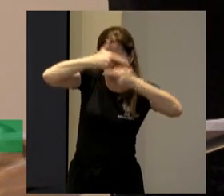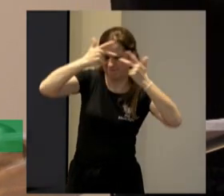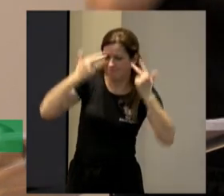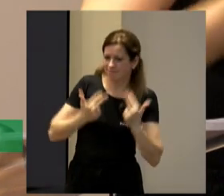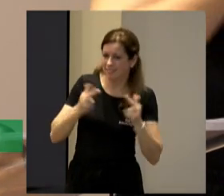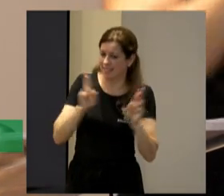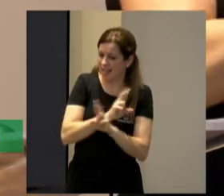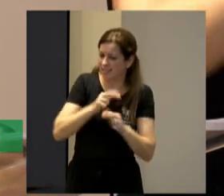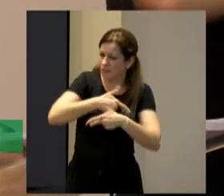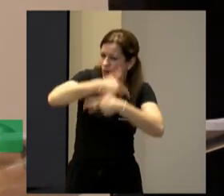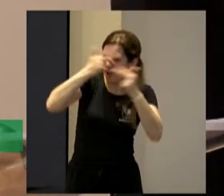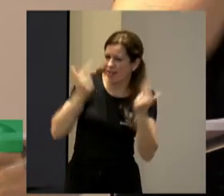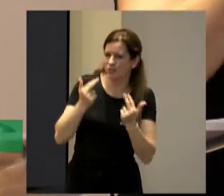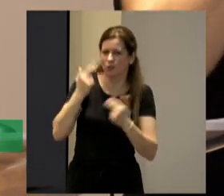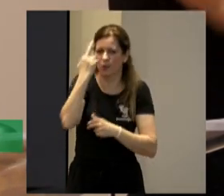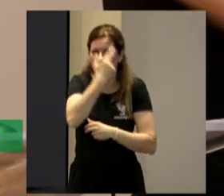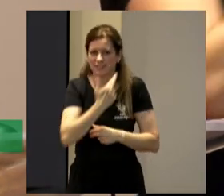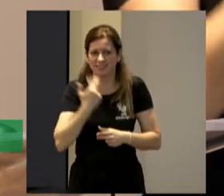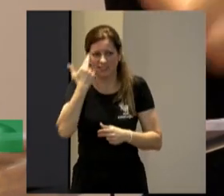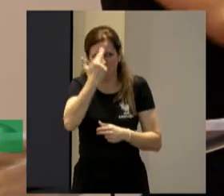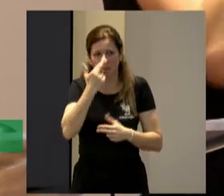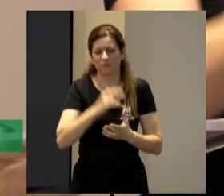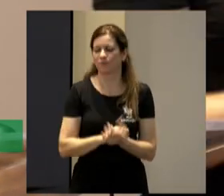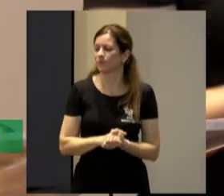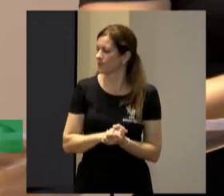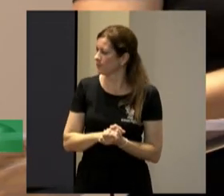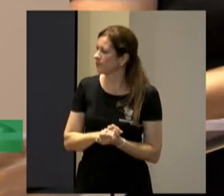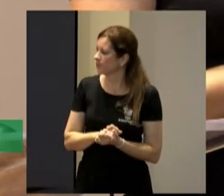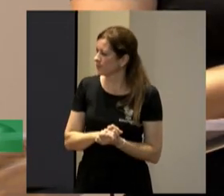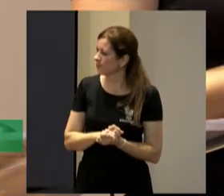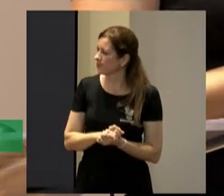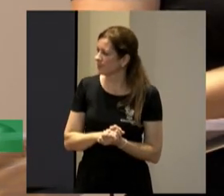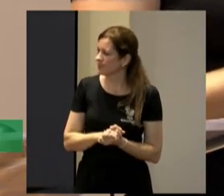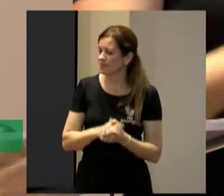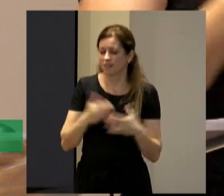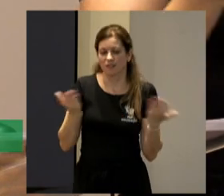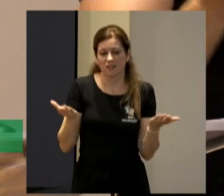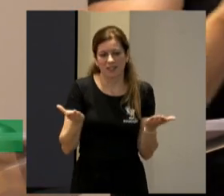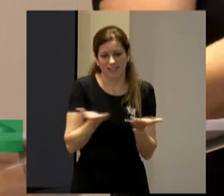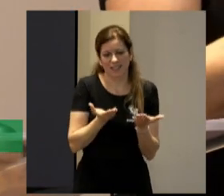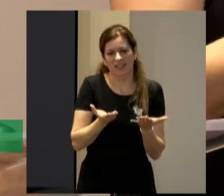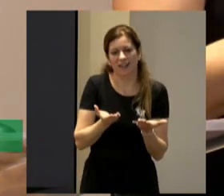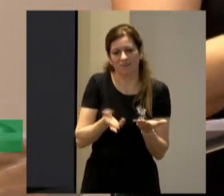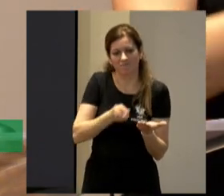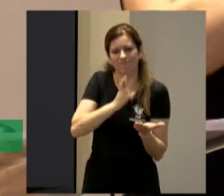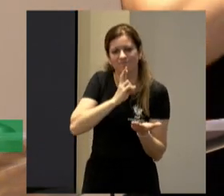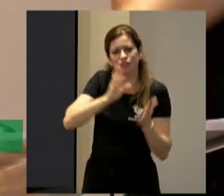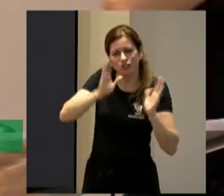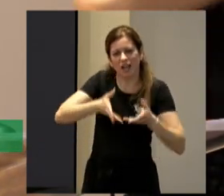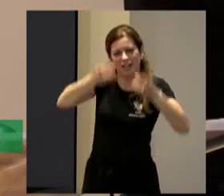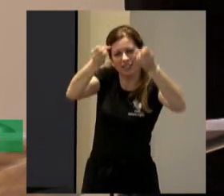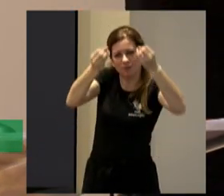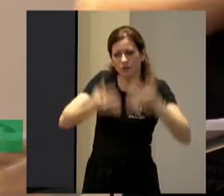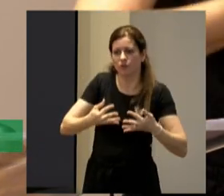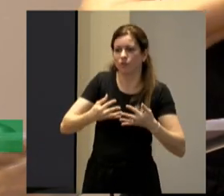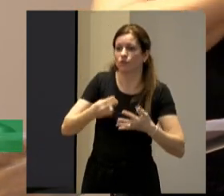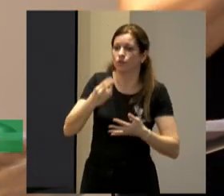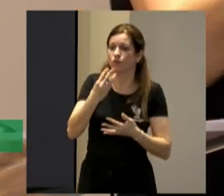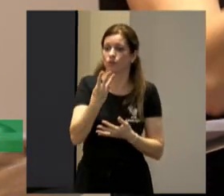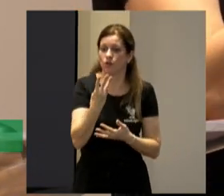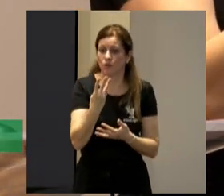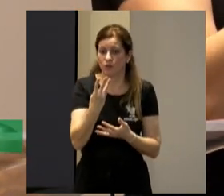Étnico-Racial, que aí neste ano, como a mãe já falou, que foi, né, o total aí de